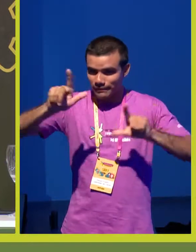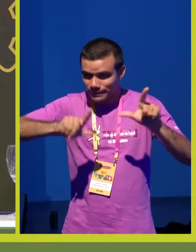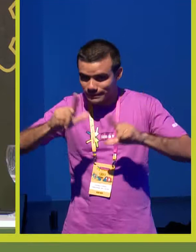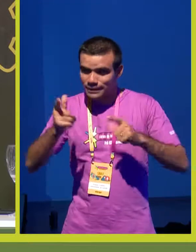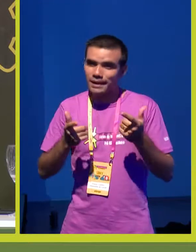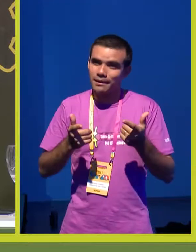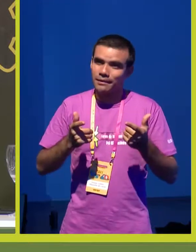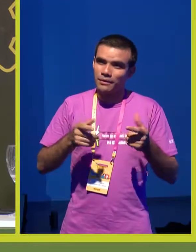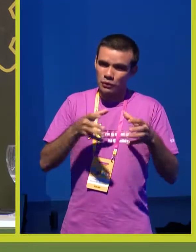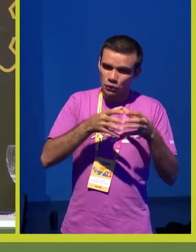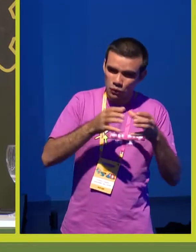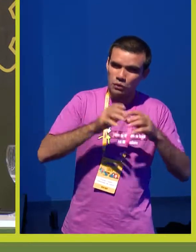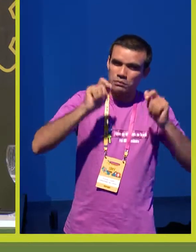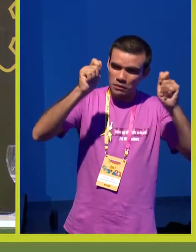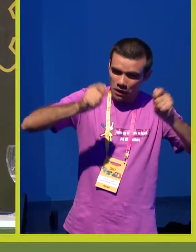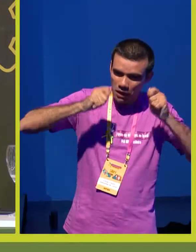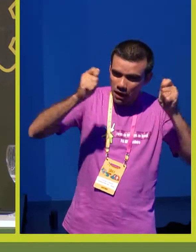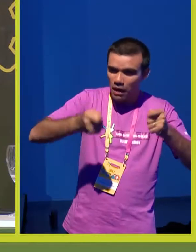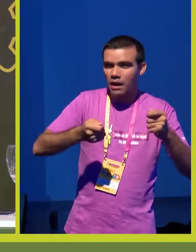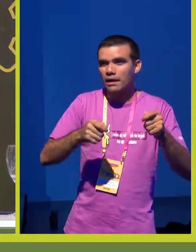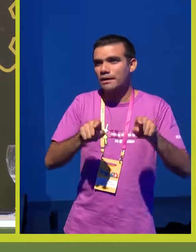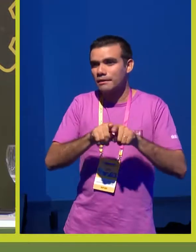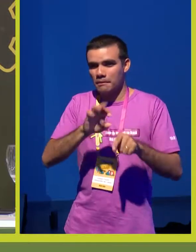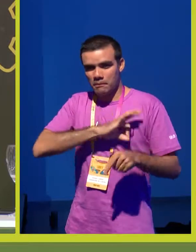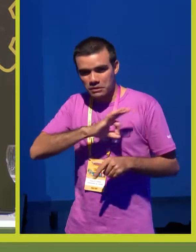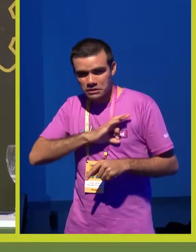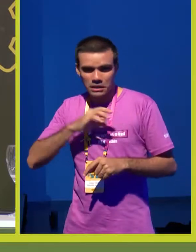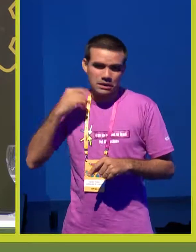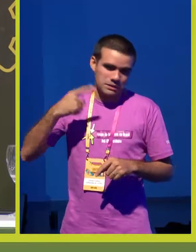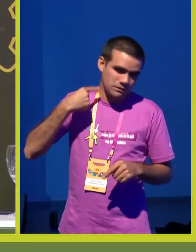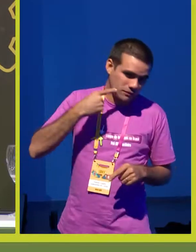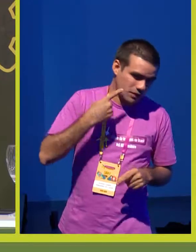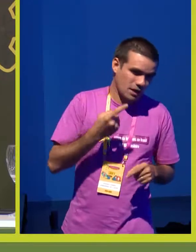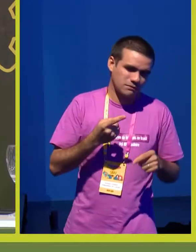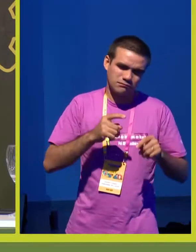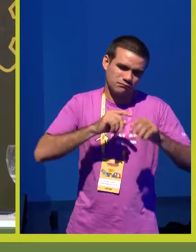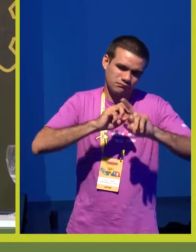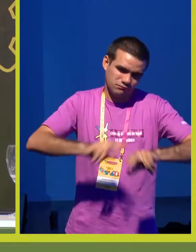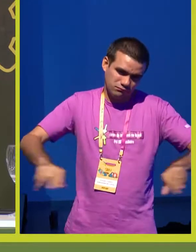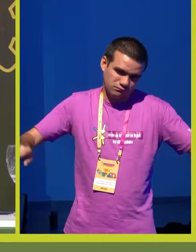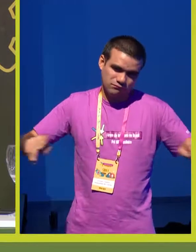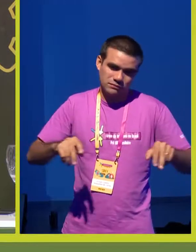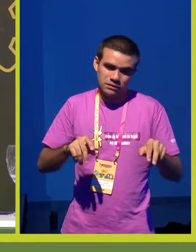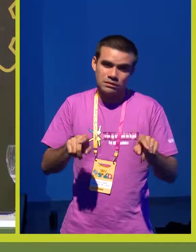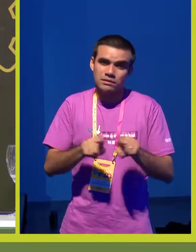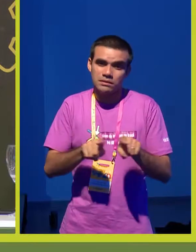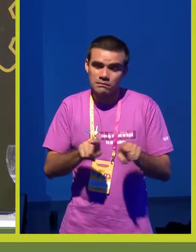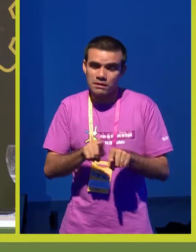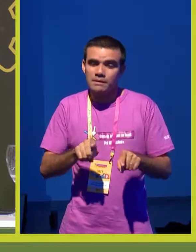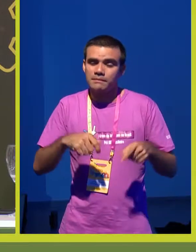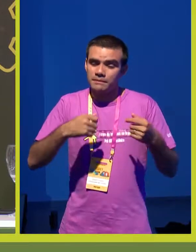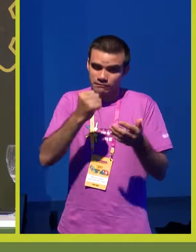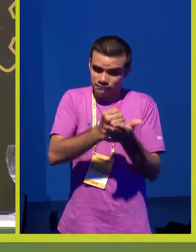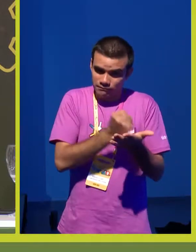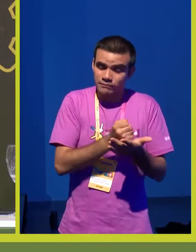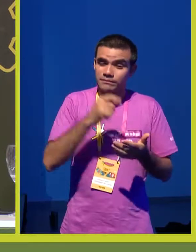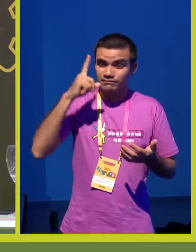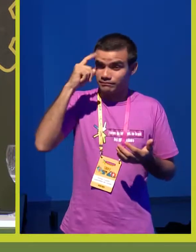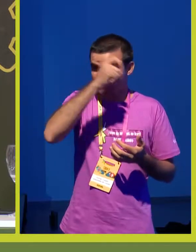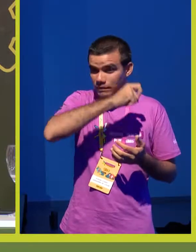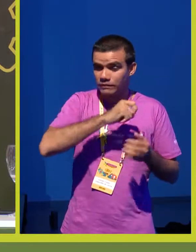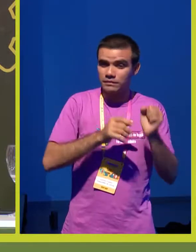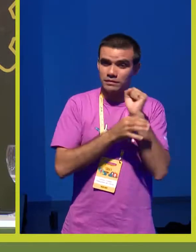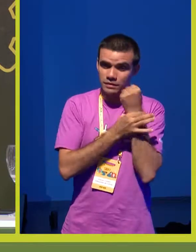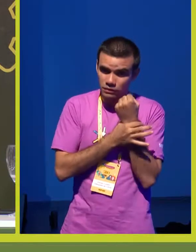ativistas, policiais, no curso de investigações sigilosas, advogados e seus clientes. E, além disso, a autenticação ainda é um desafio para a